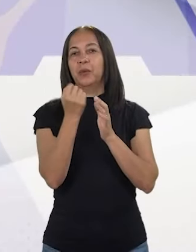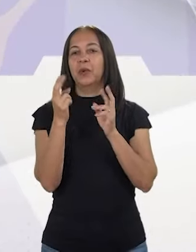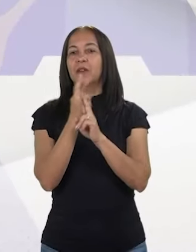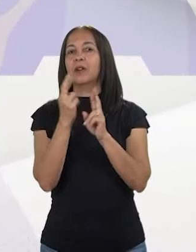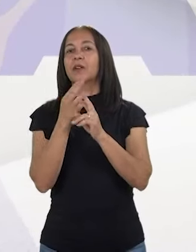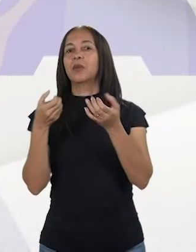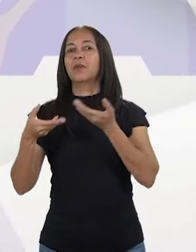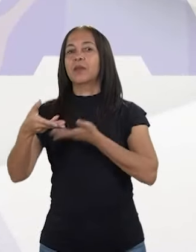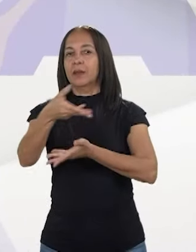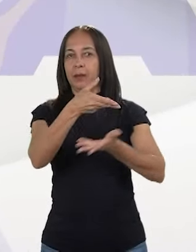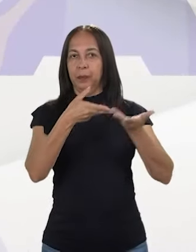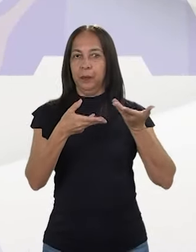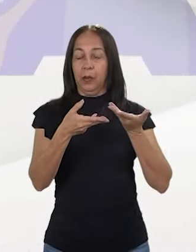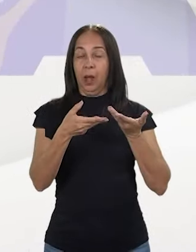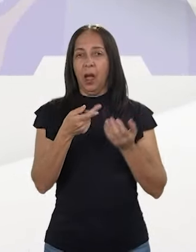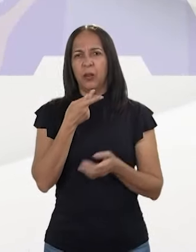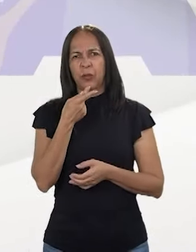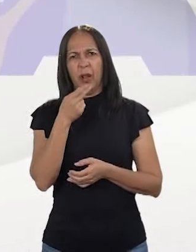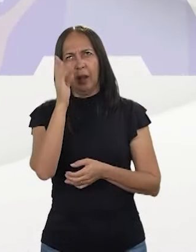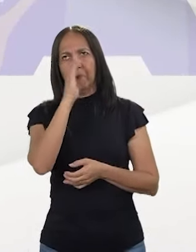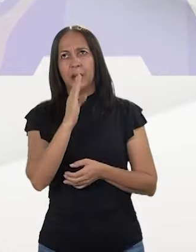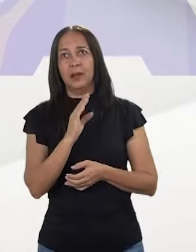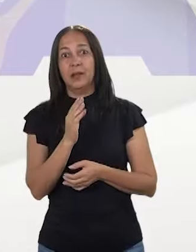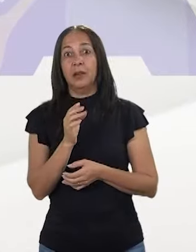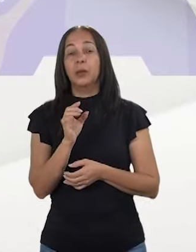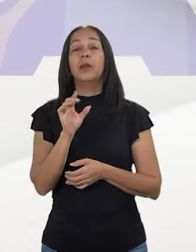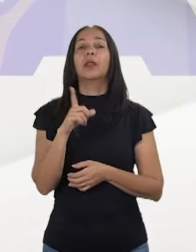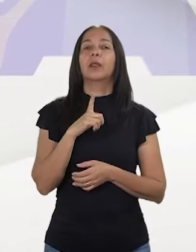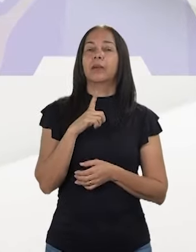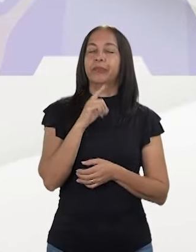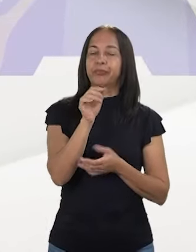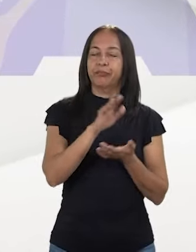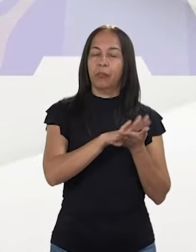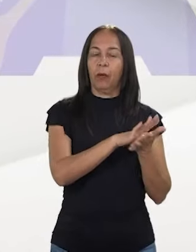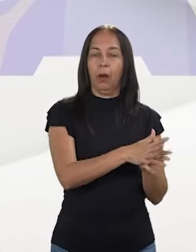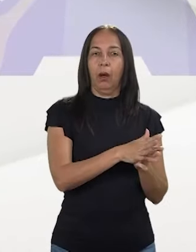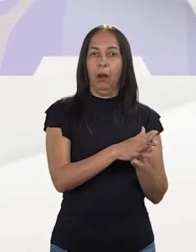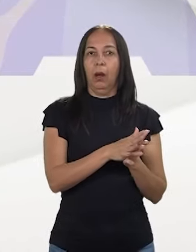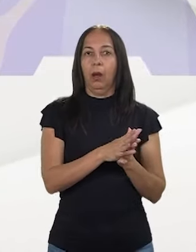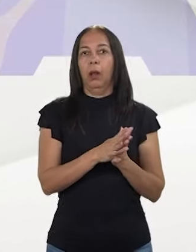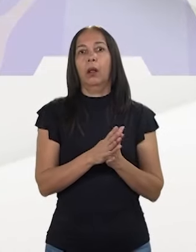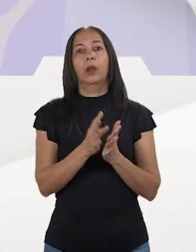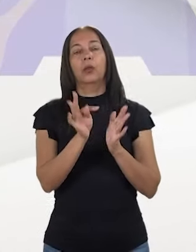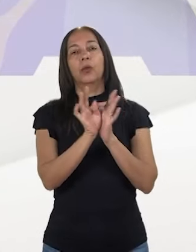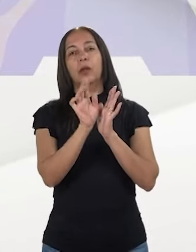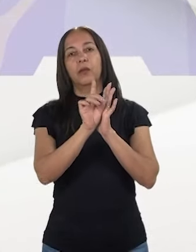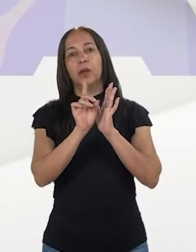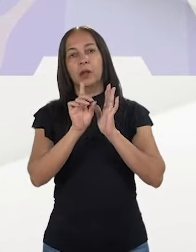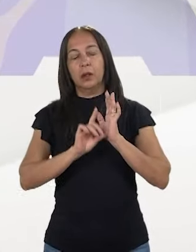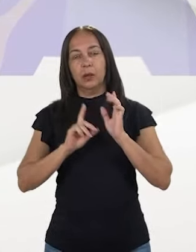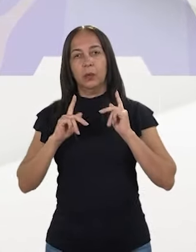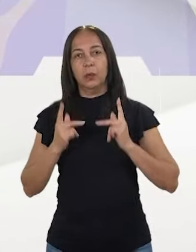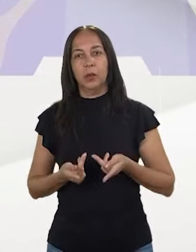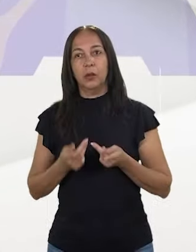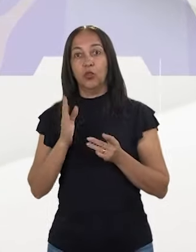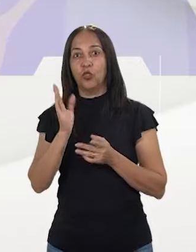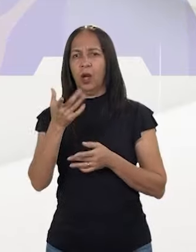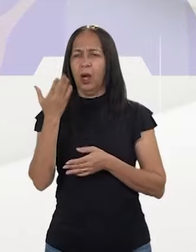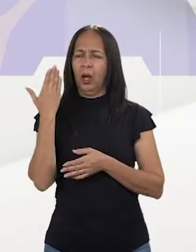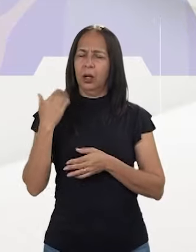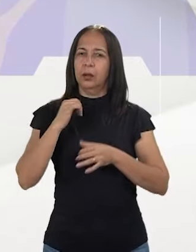e as relações sociais não dá para falar de Brasil sem falar de racismo aqui no TV DH já dedicamos alguns programas para debatermos